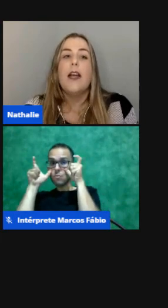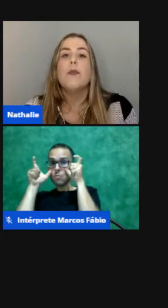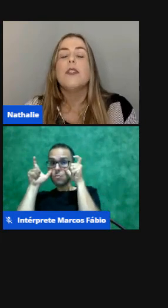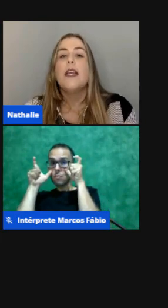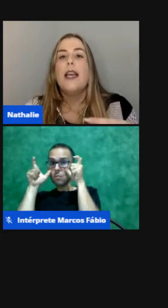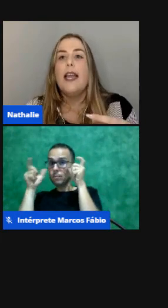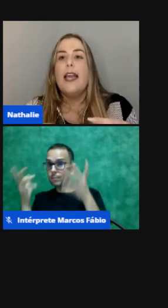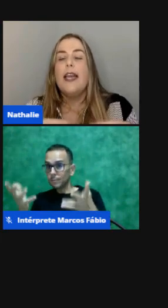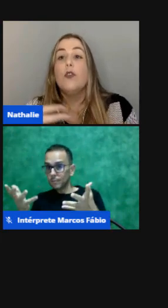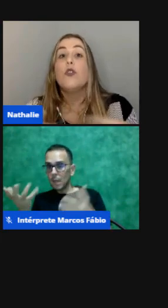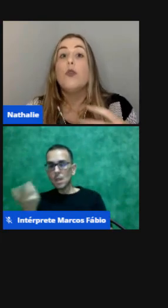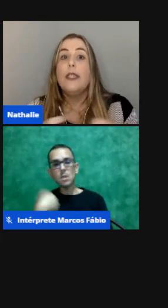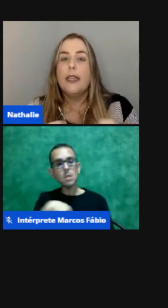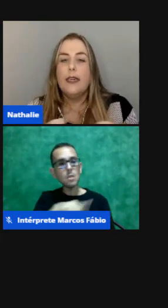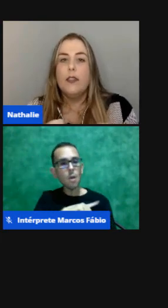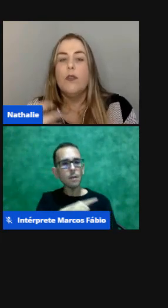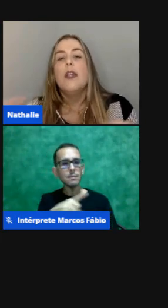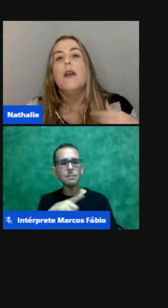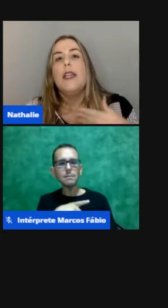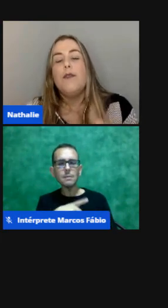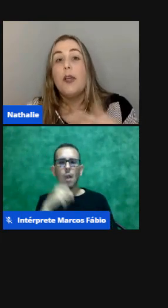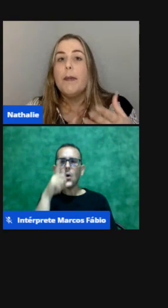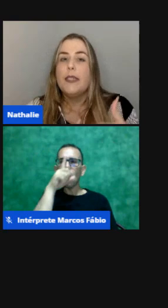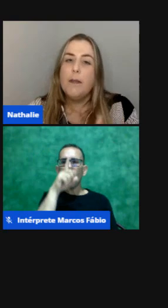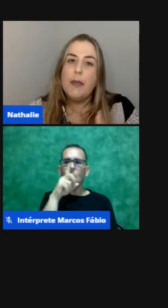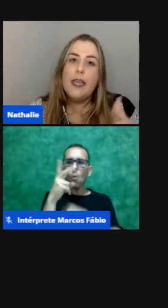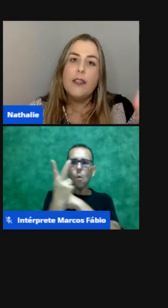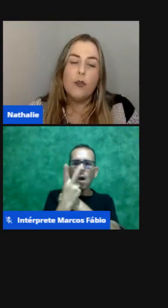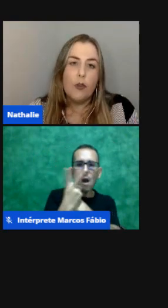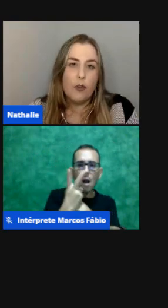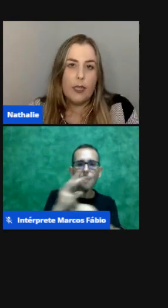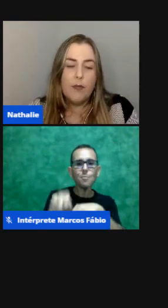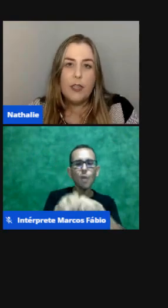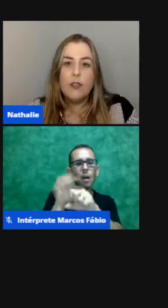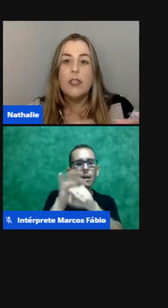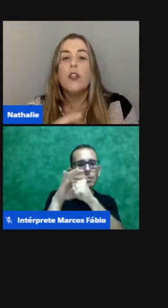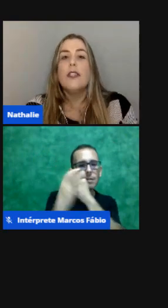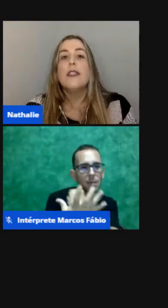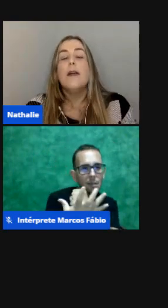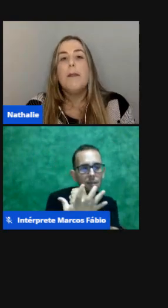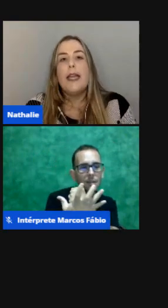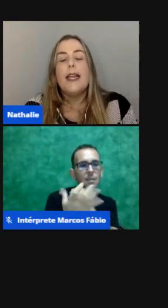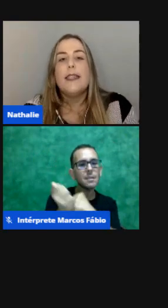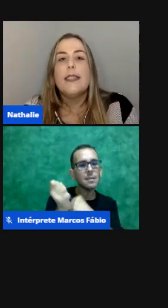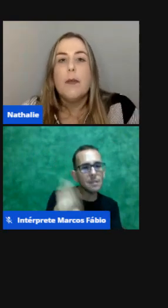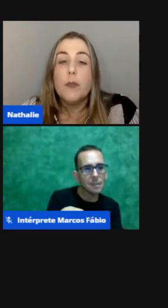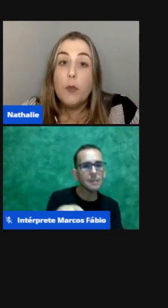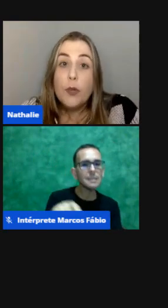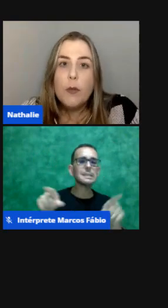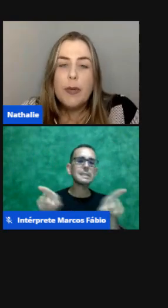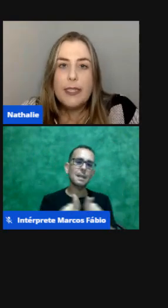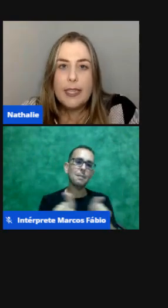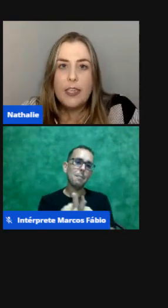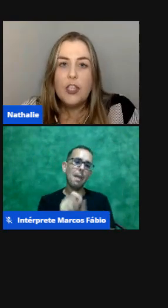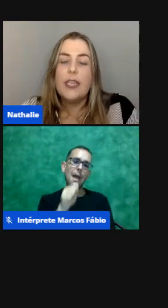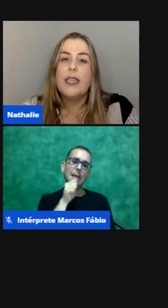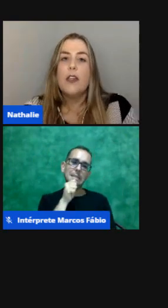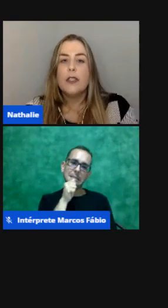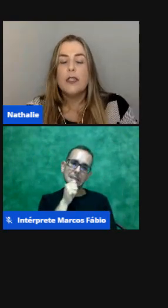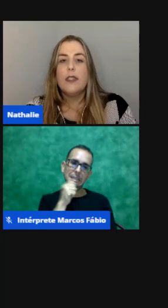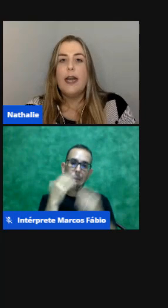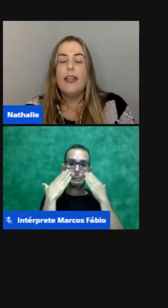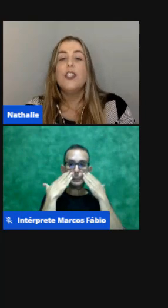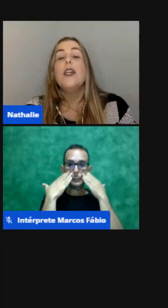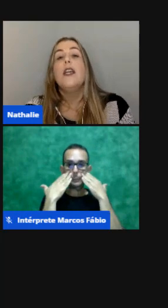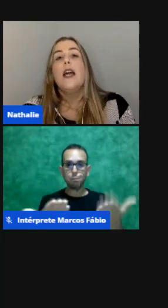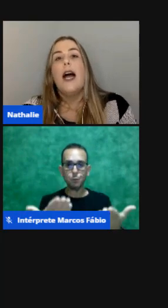nós estarmos nos cuidando devido à pandemia do coronavírus, nós também ainda temos muito presente aqui na